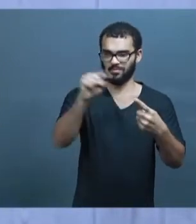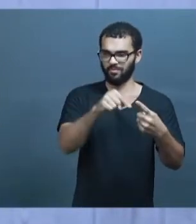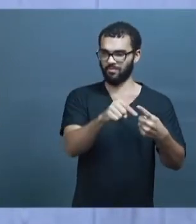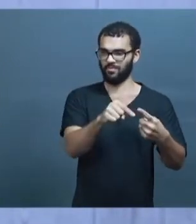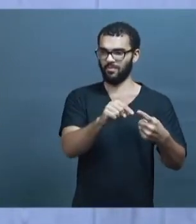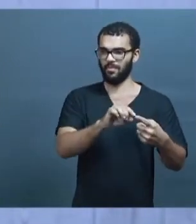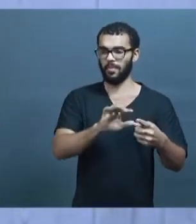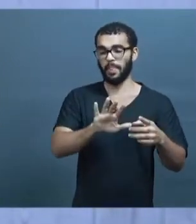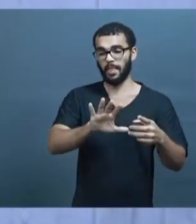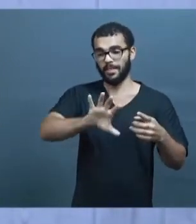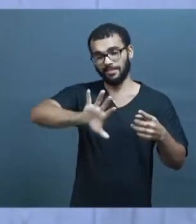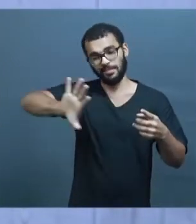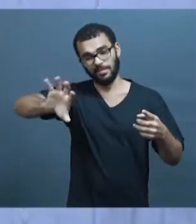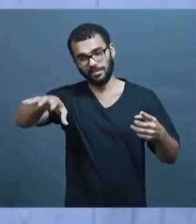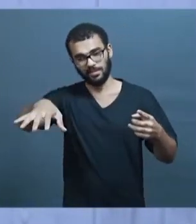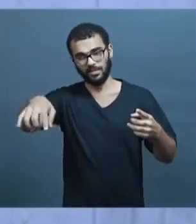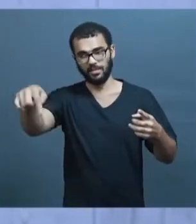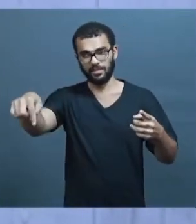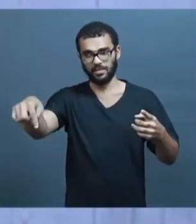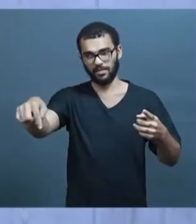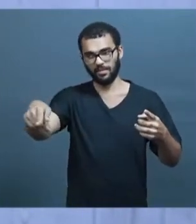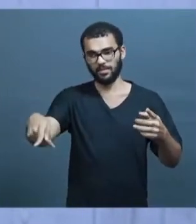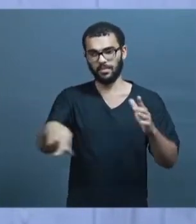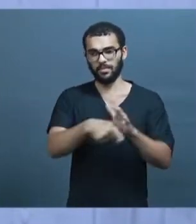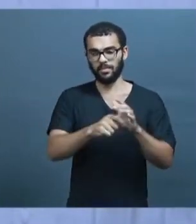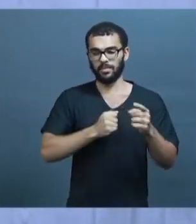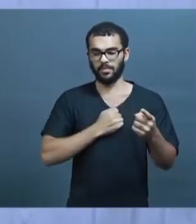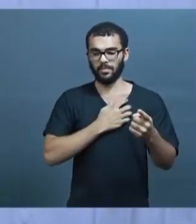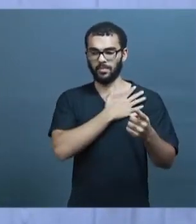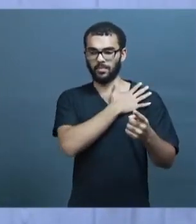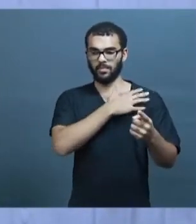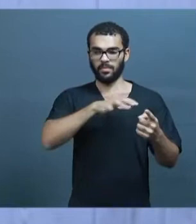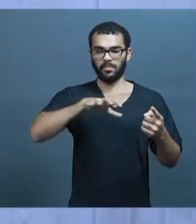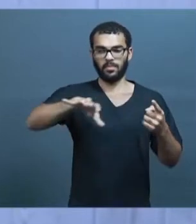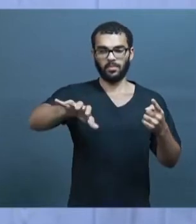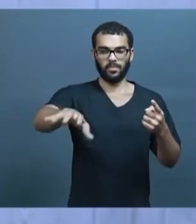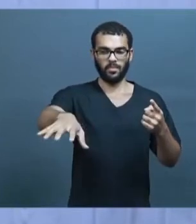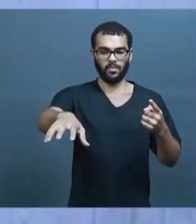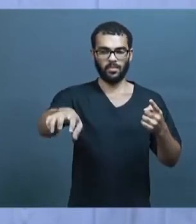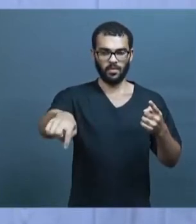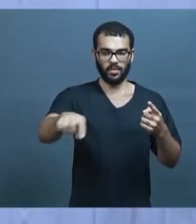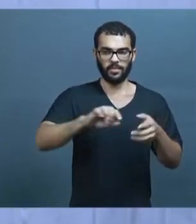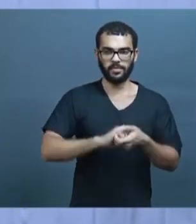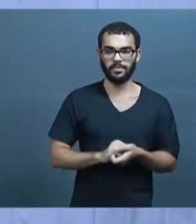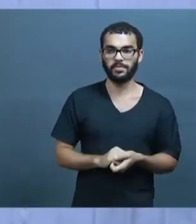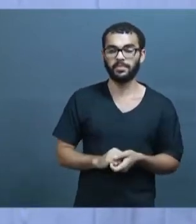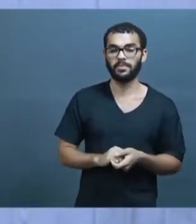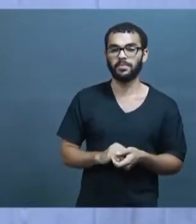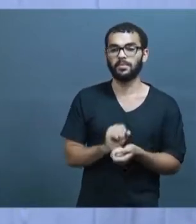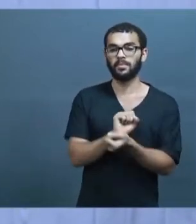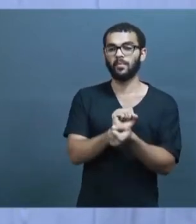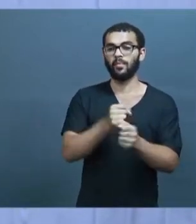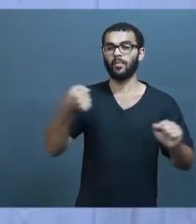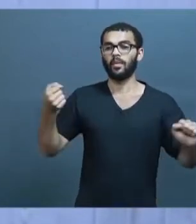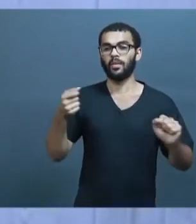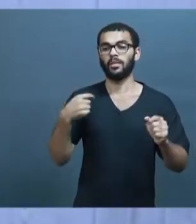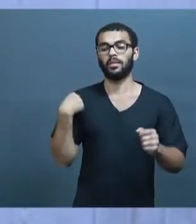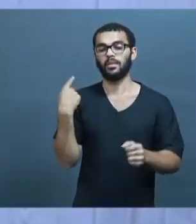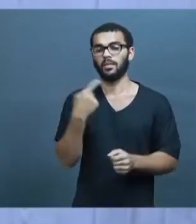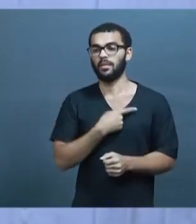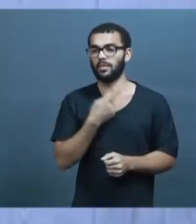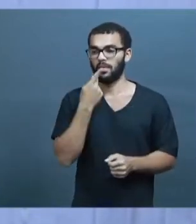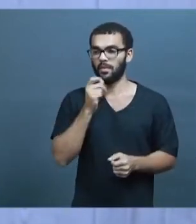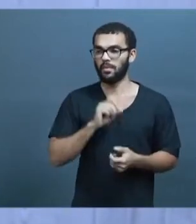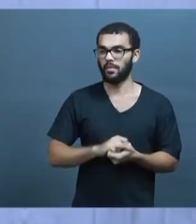os militares, que é um projeto de lei à parte, não é? Veja, não dá para chegar aqui e assumir a posição de que